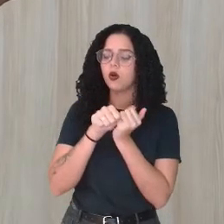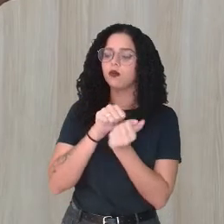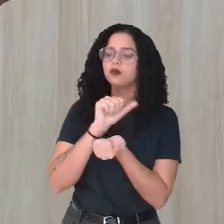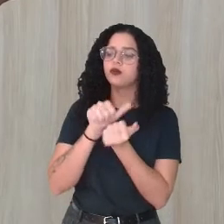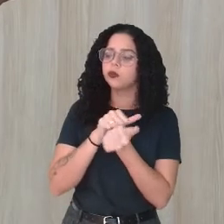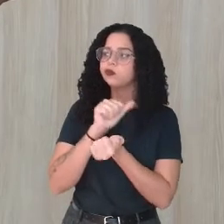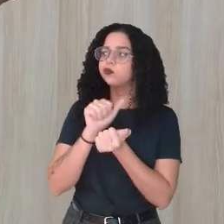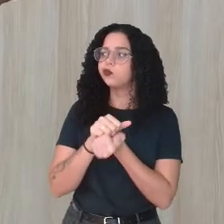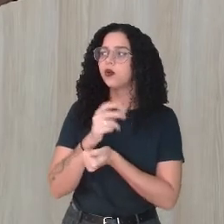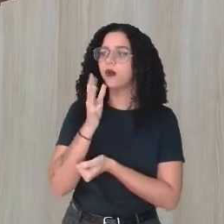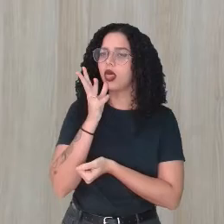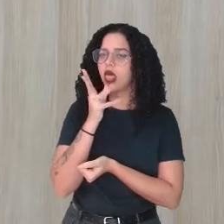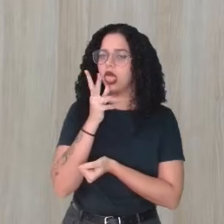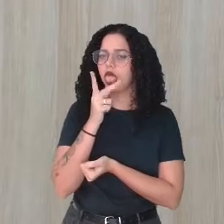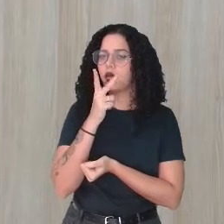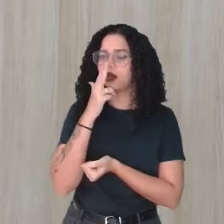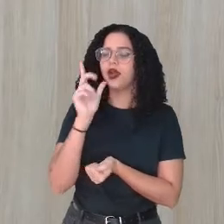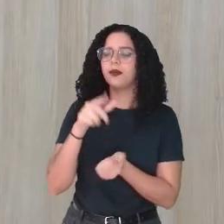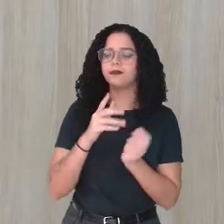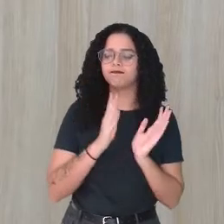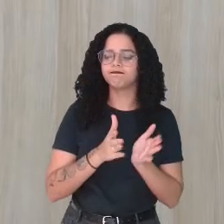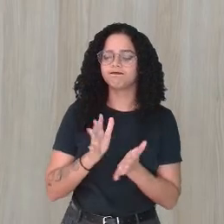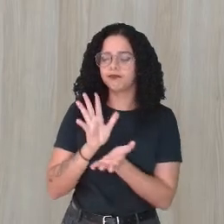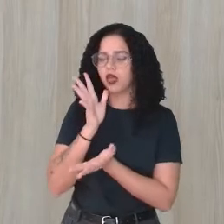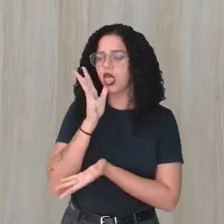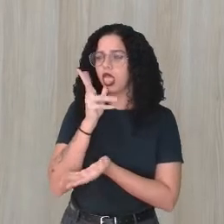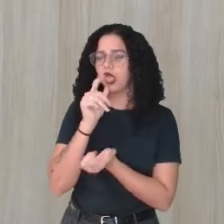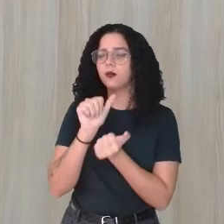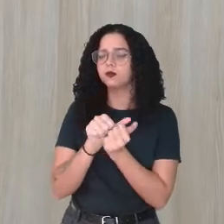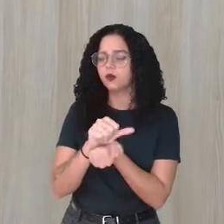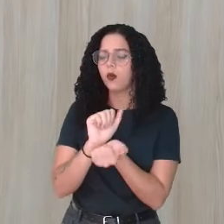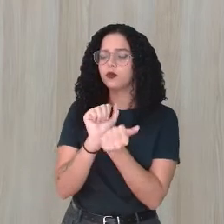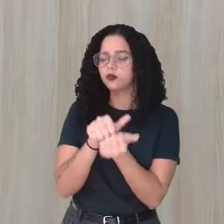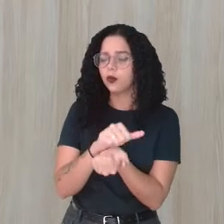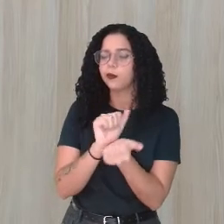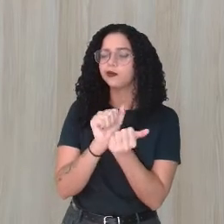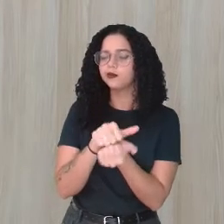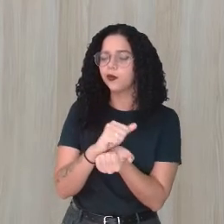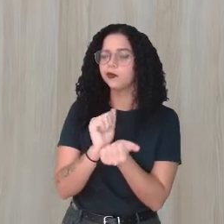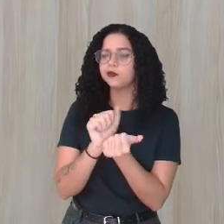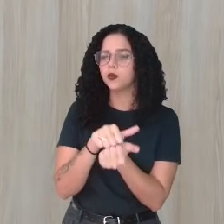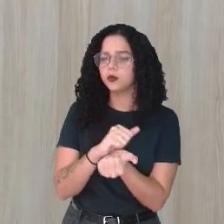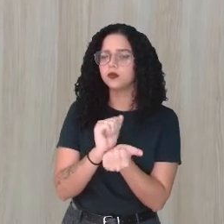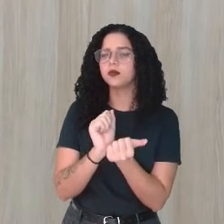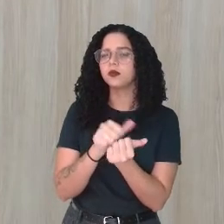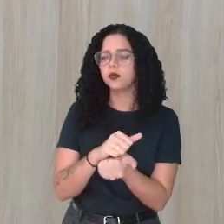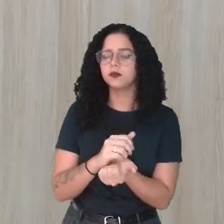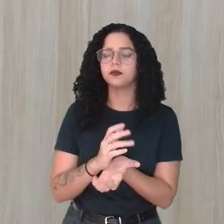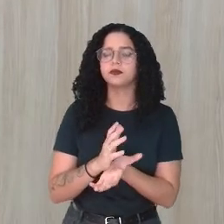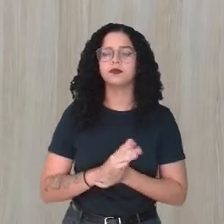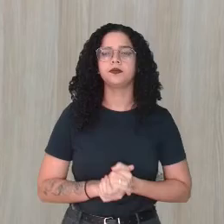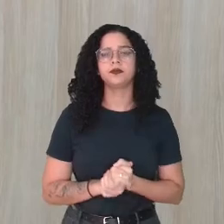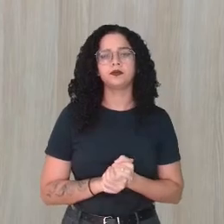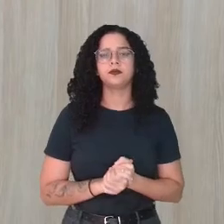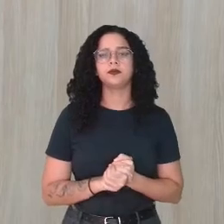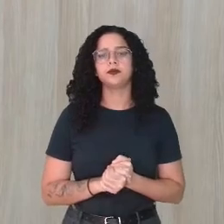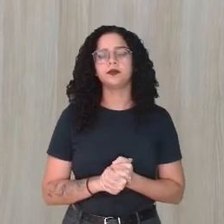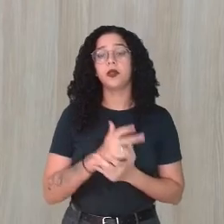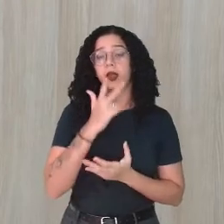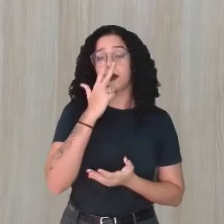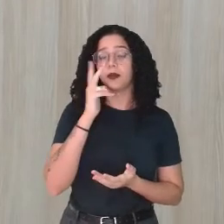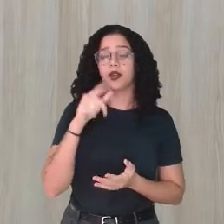boi. Então, é um processo de desgaste, aí como é que eu posso dizer?